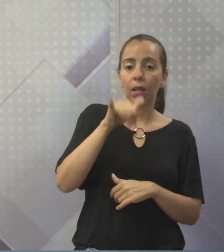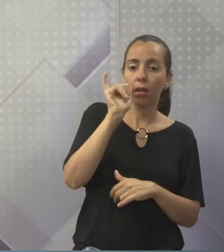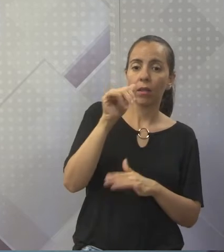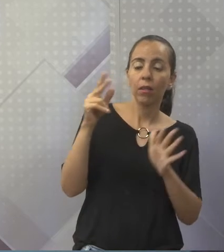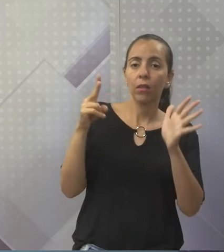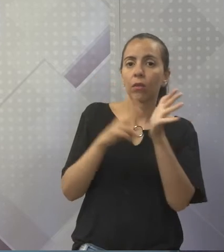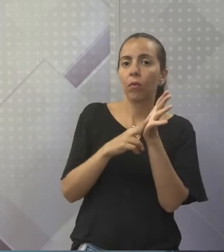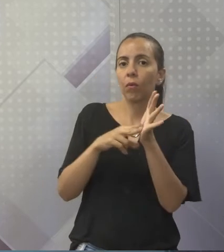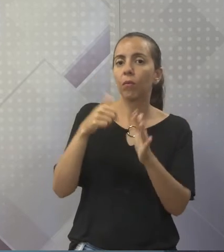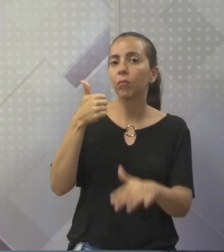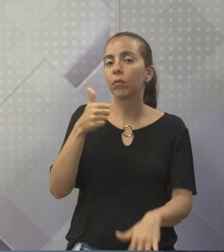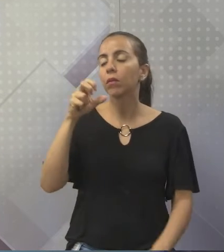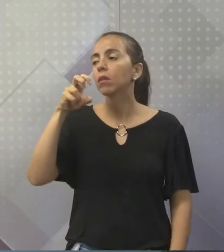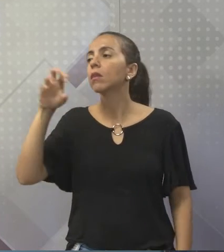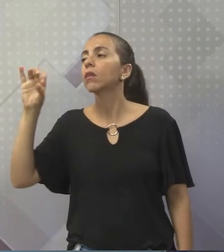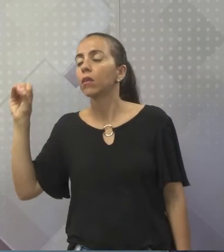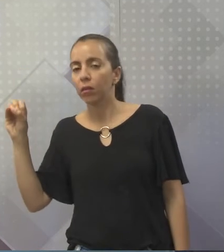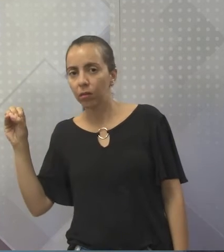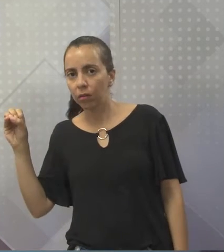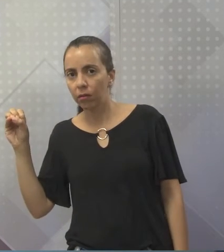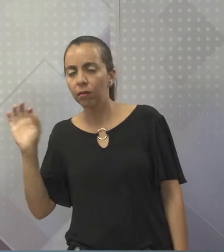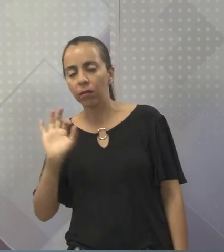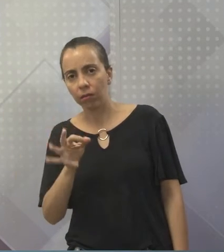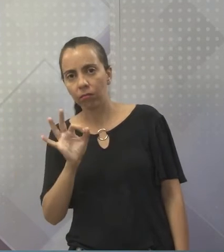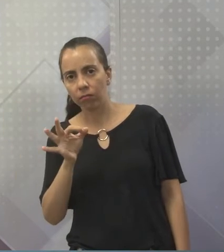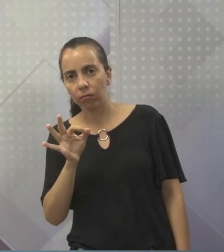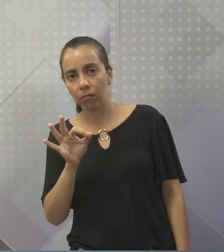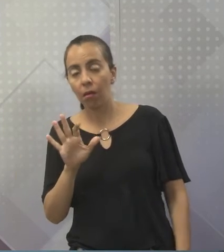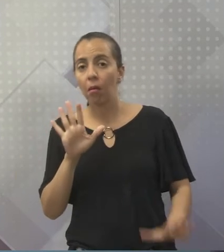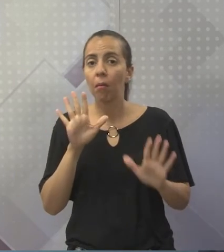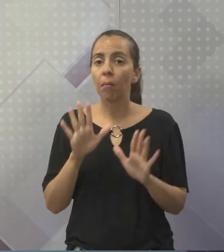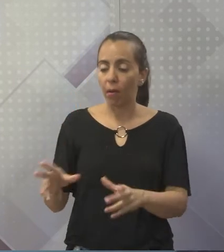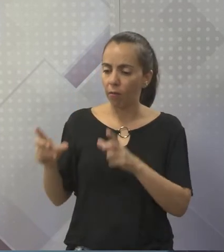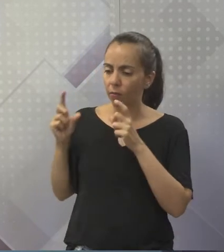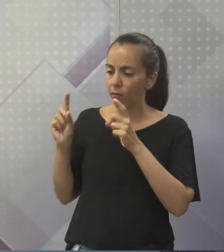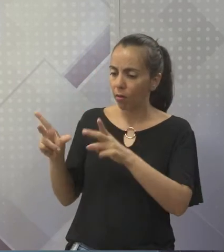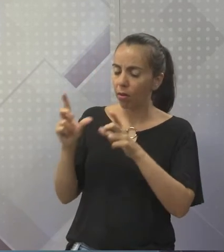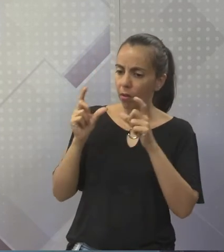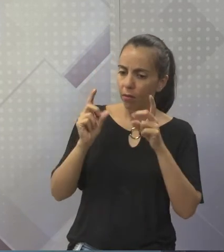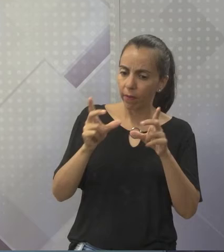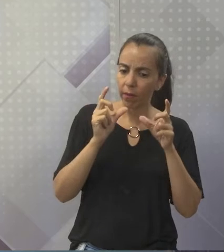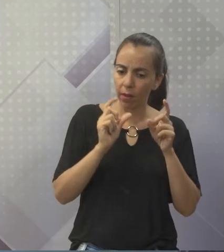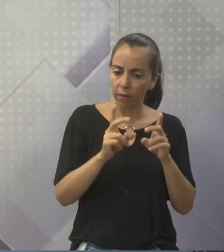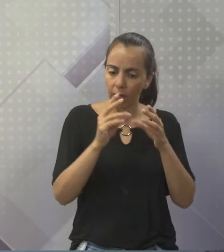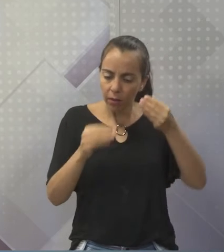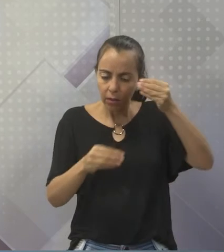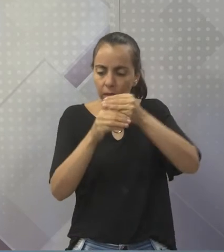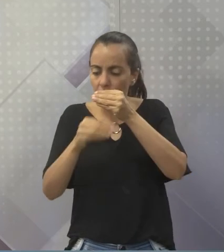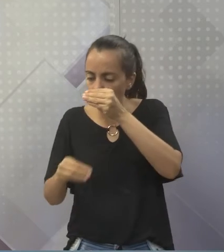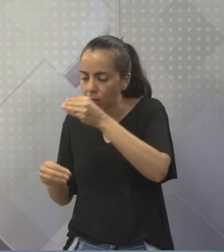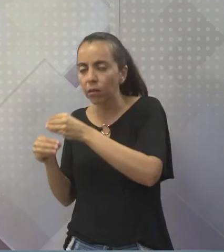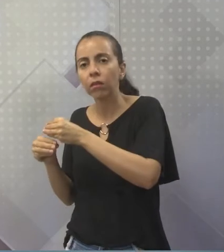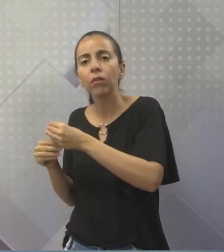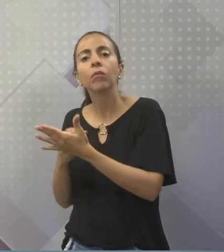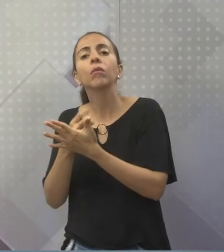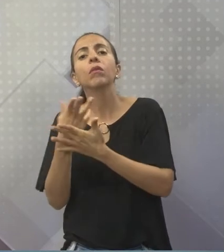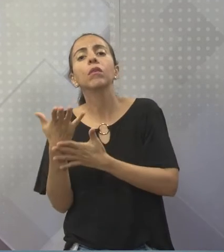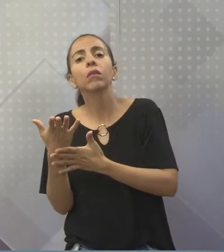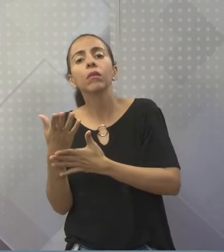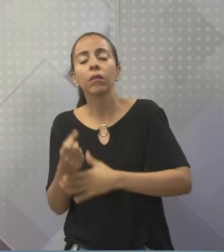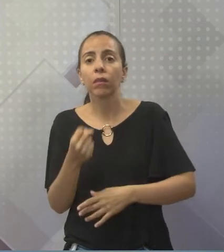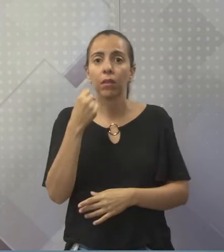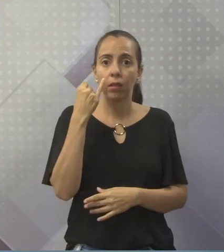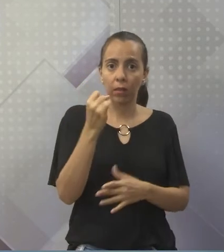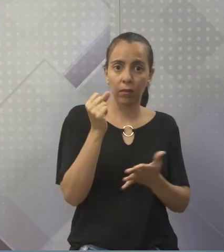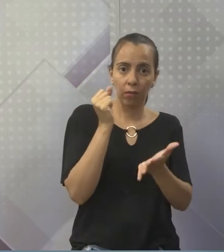ganhar 1.500. Certo. Mas e as peças que ele vende? E eu pago por fora. Se ele vender